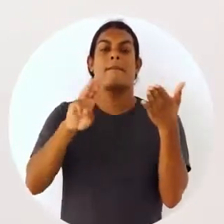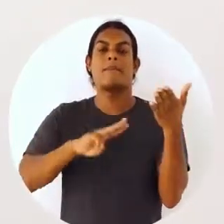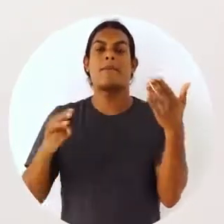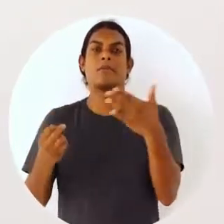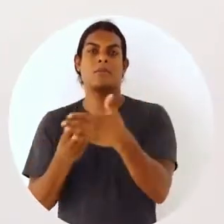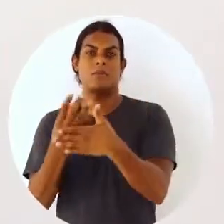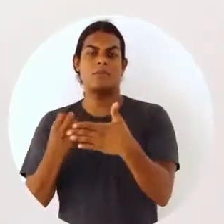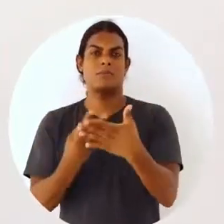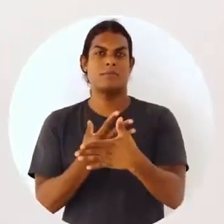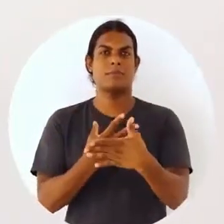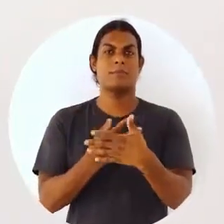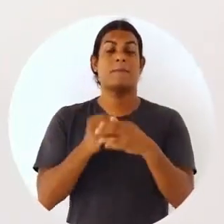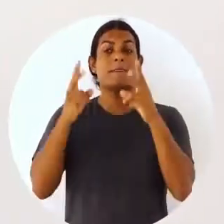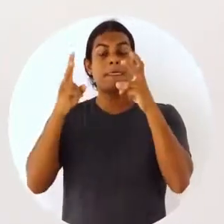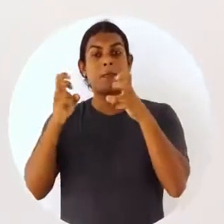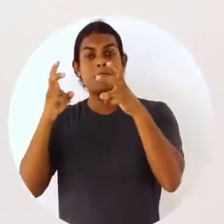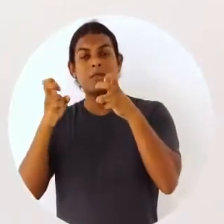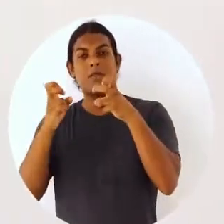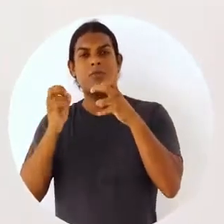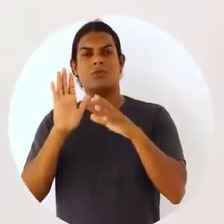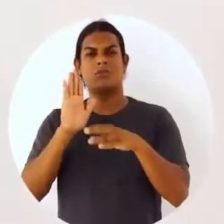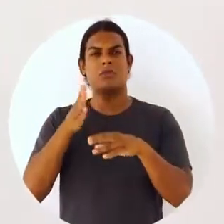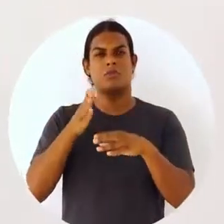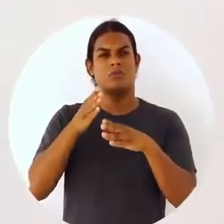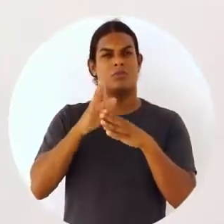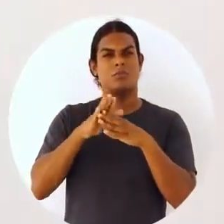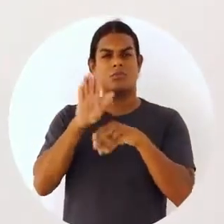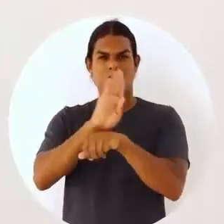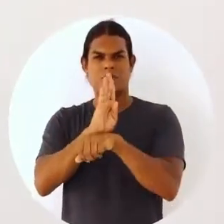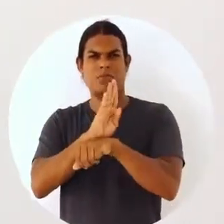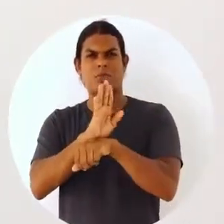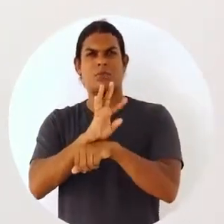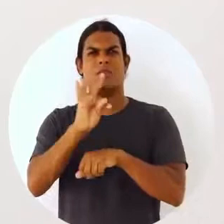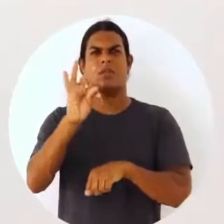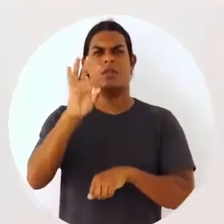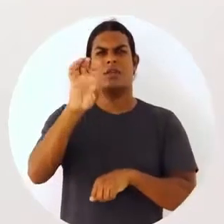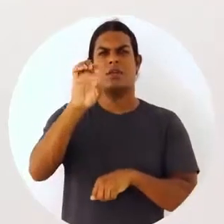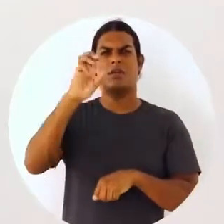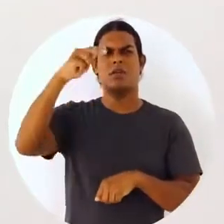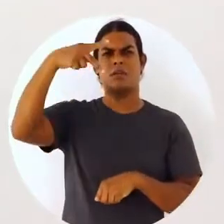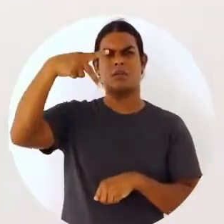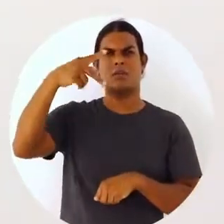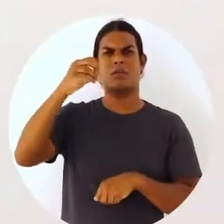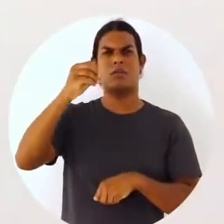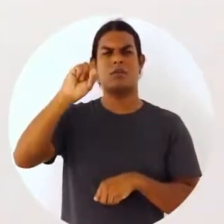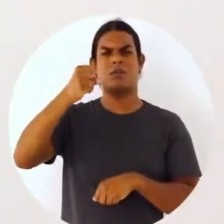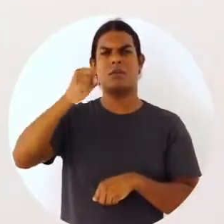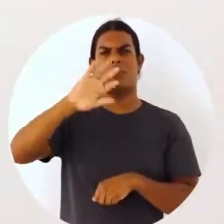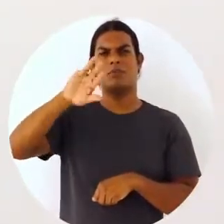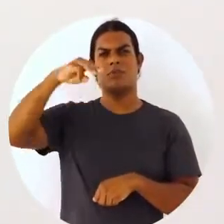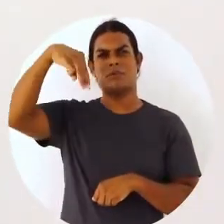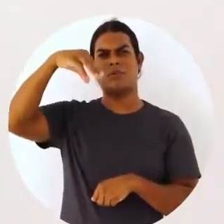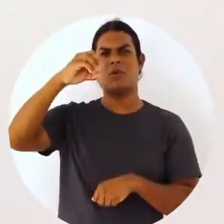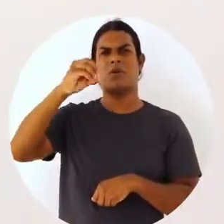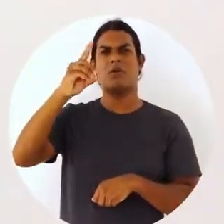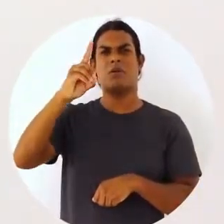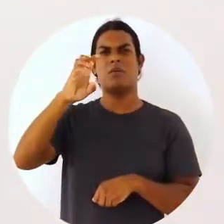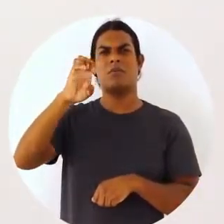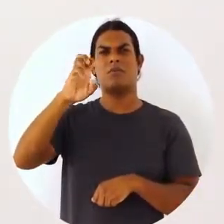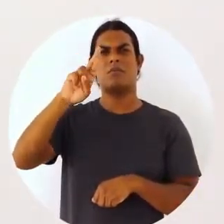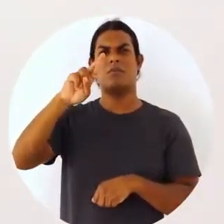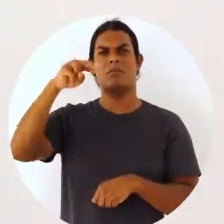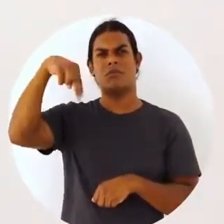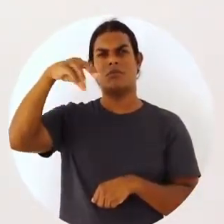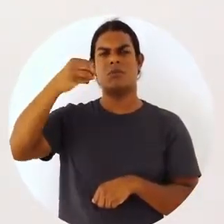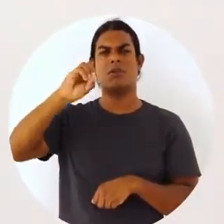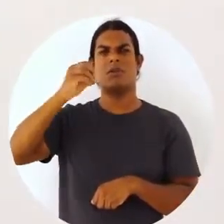observaram em algum elemento do filme, tempos modernos, que o sistema de produção ele era racionalizado, ou seja, ele era